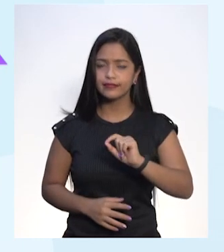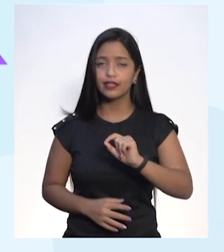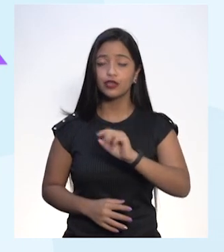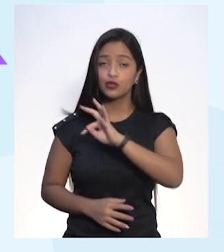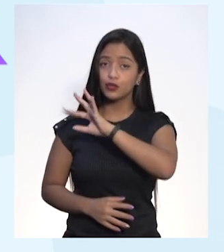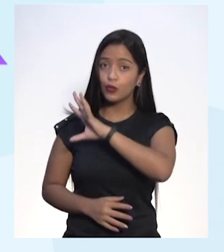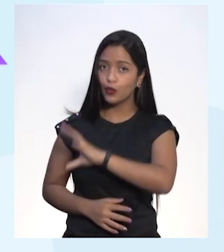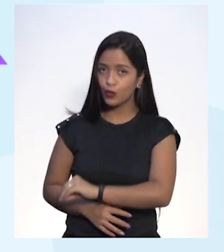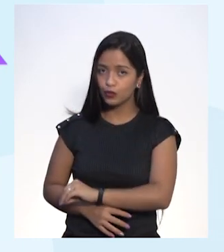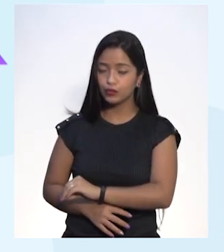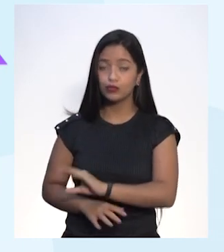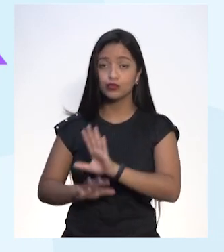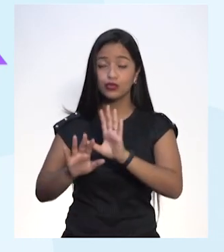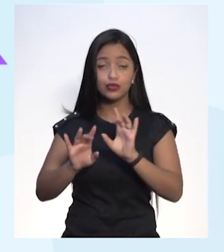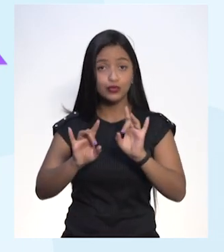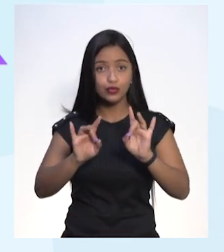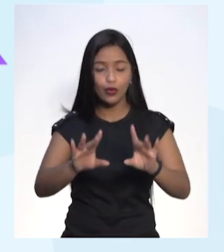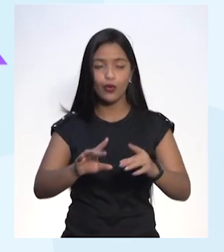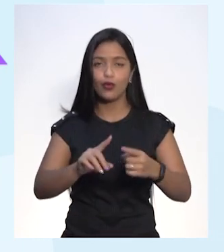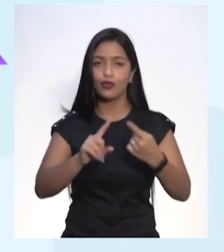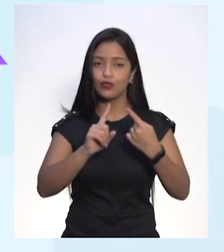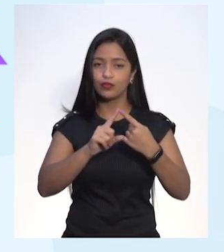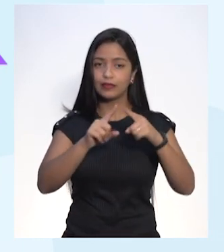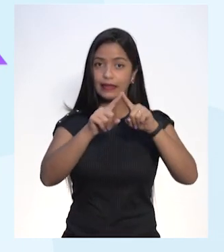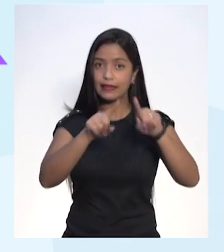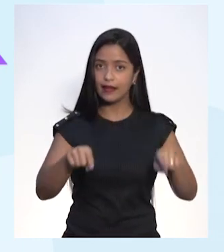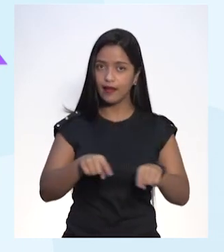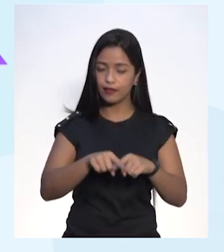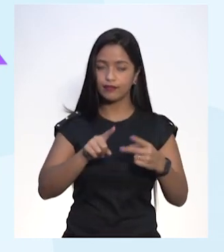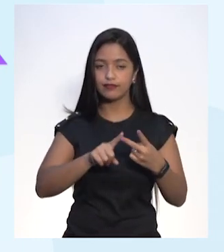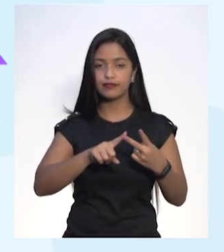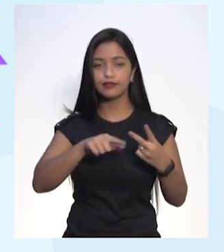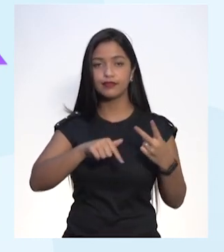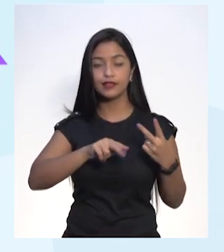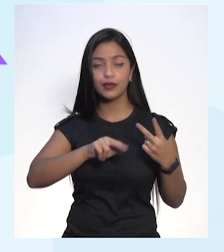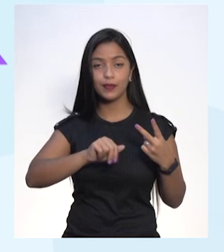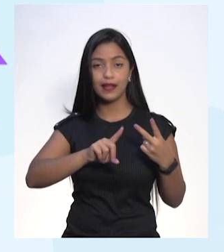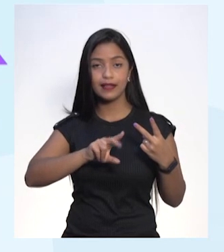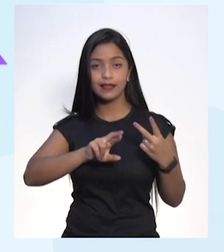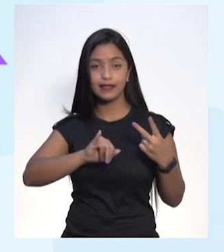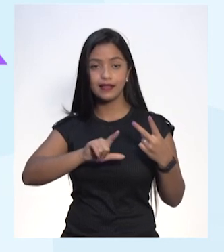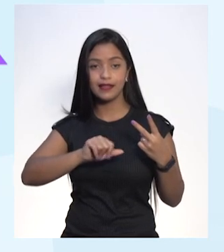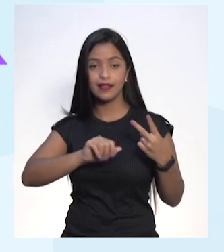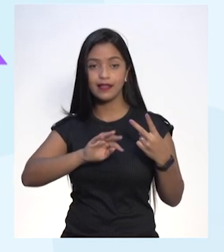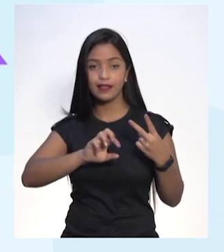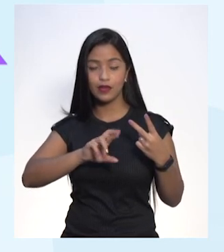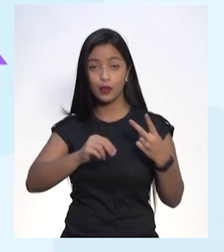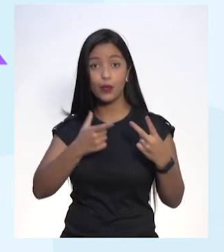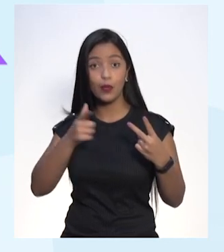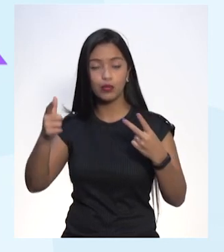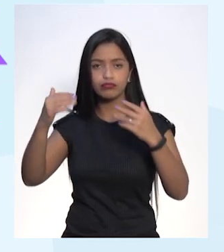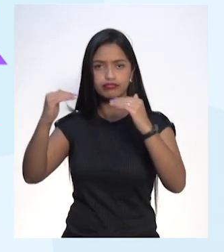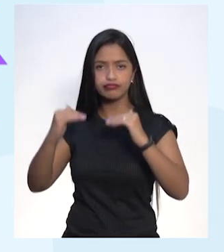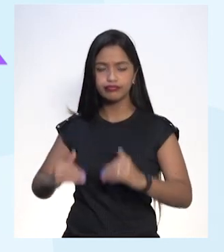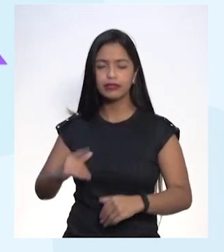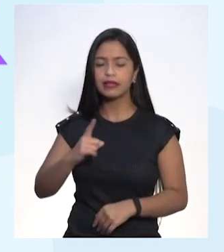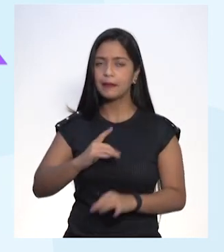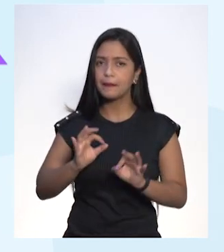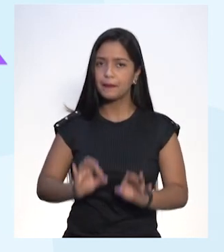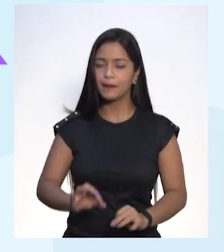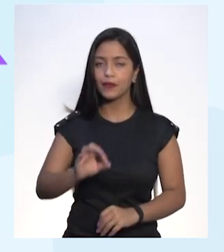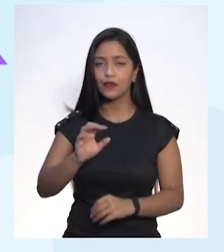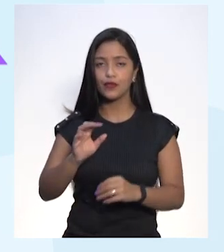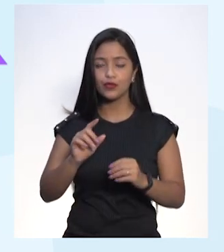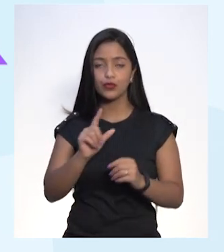triângulo, né, do quadrilátero, eles partem lá, ó, o gono, que é a ideia de